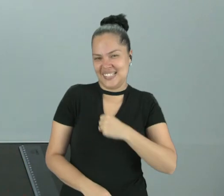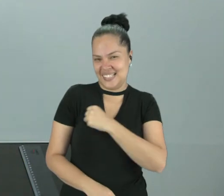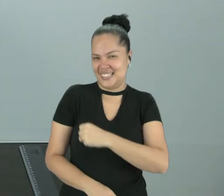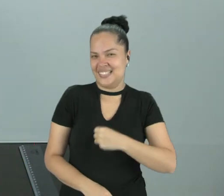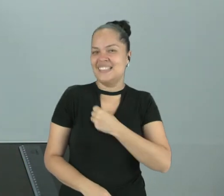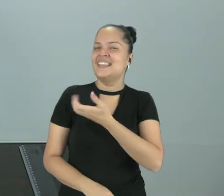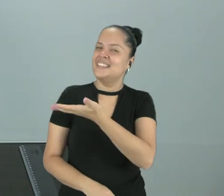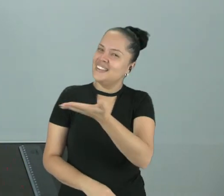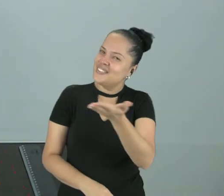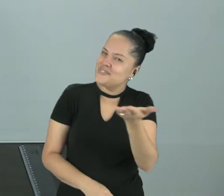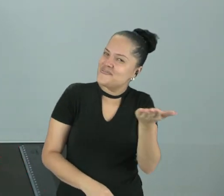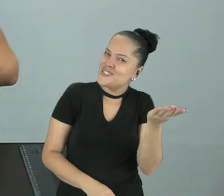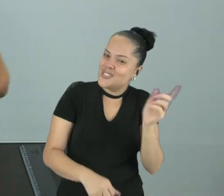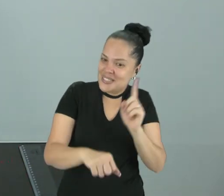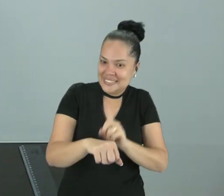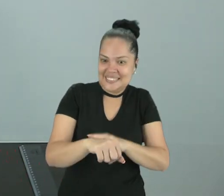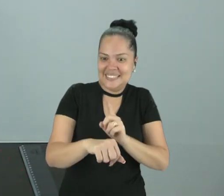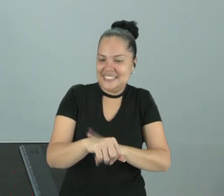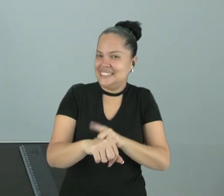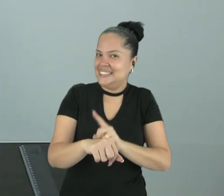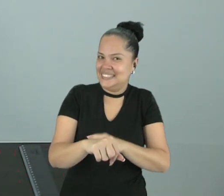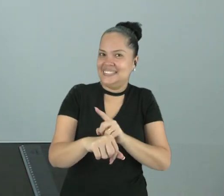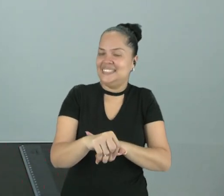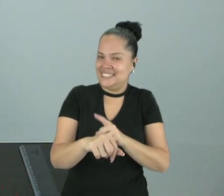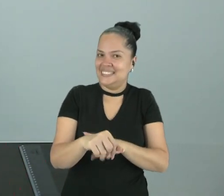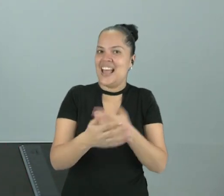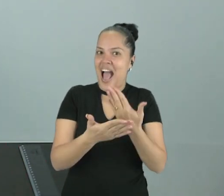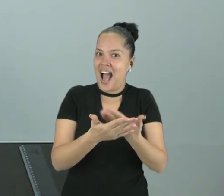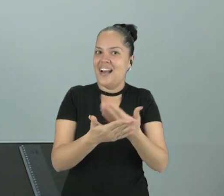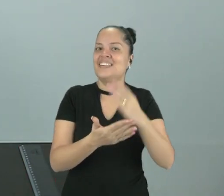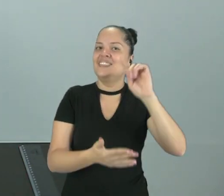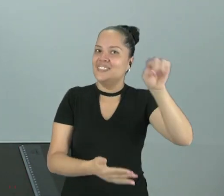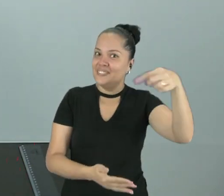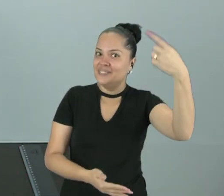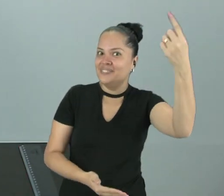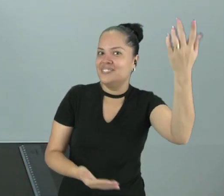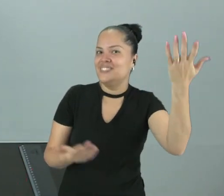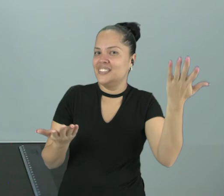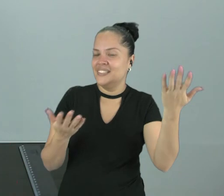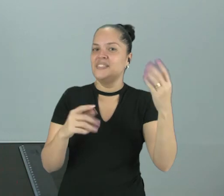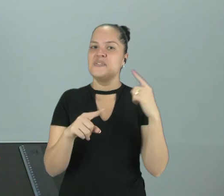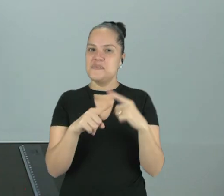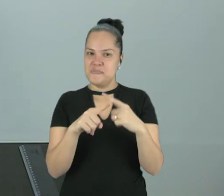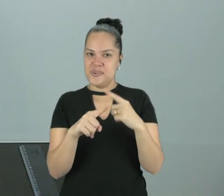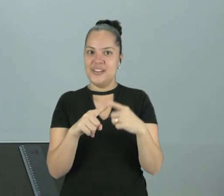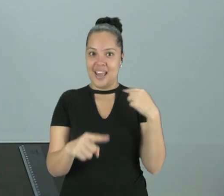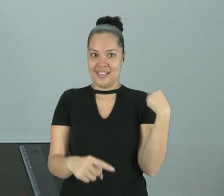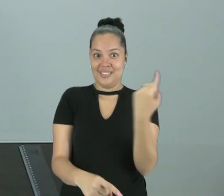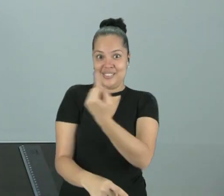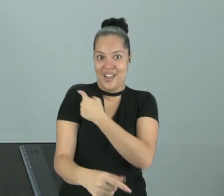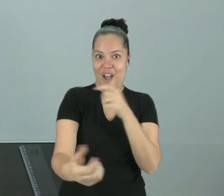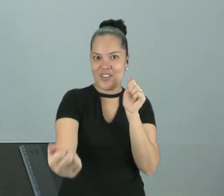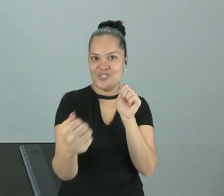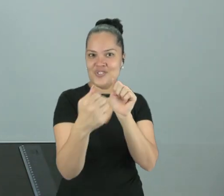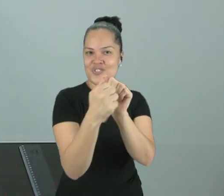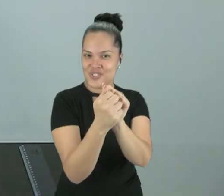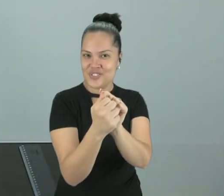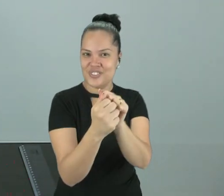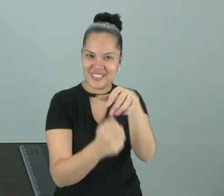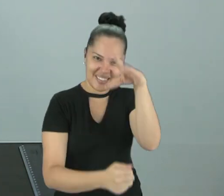você já contando os minutos Contando os segundos para nossa próxima aula porque quando a gente se junta